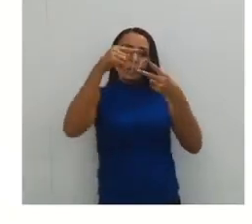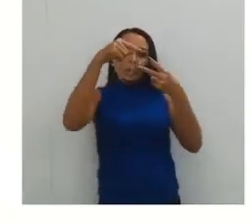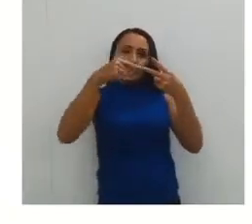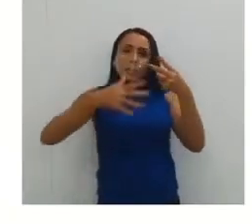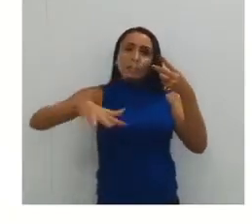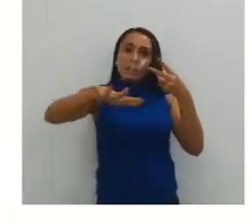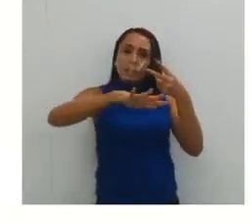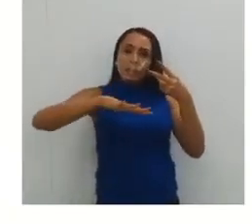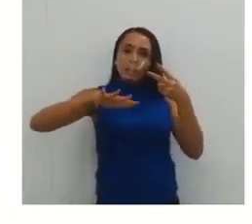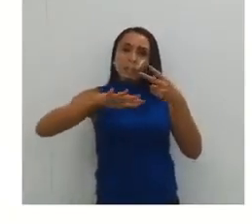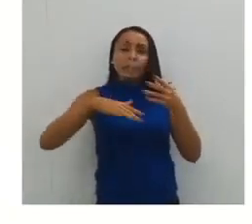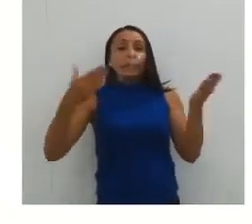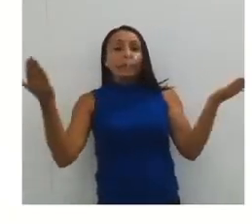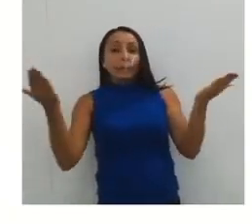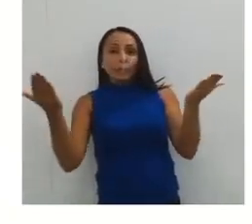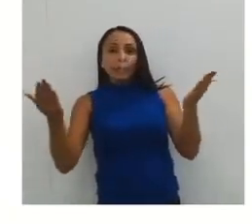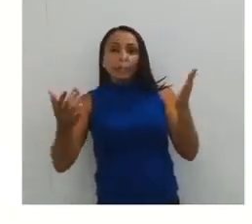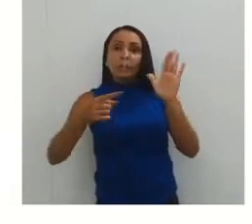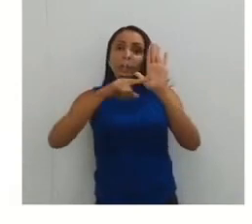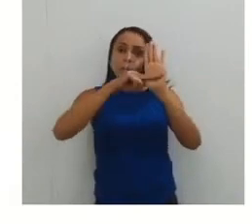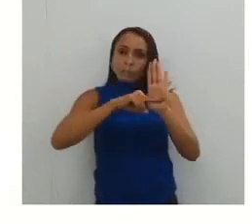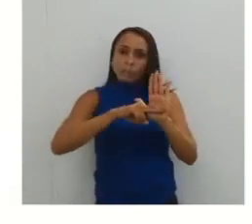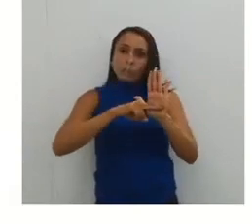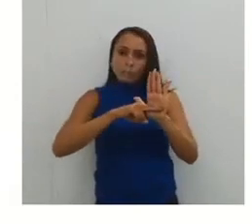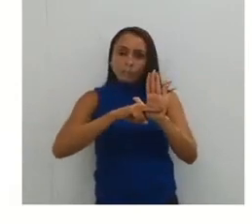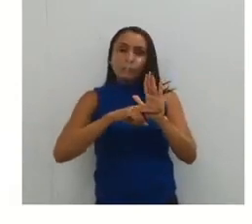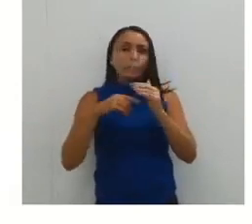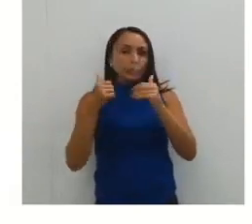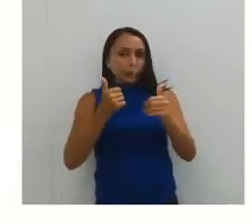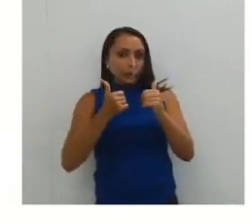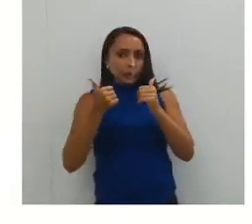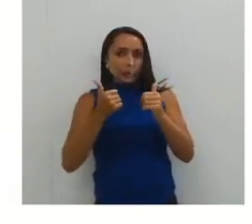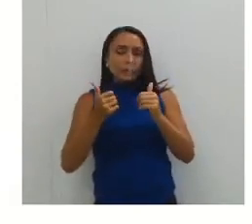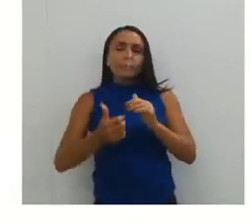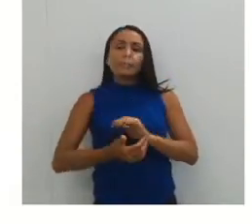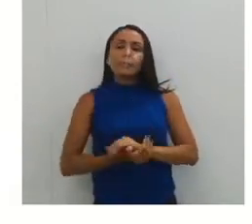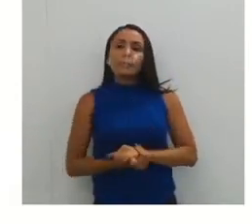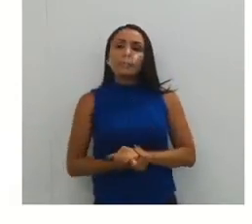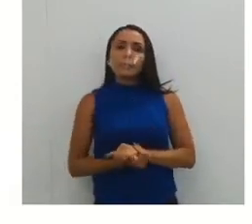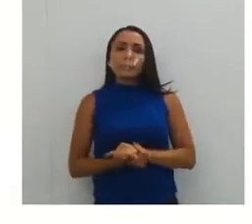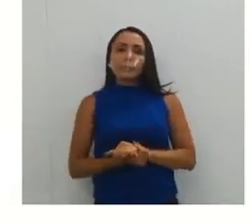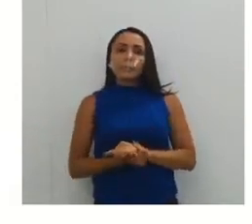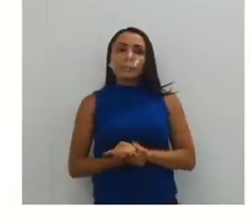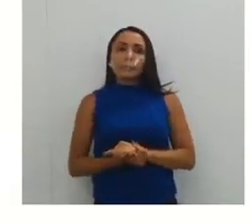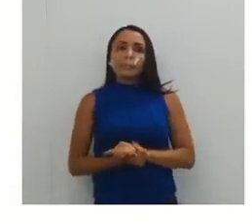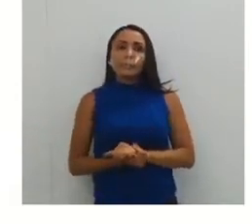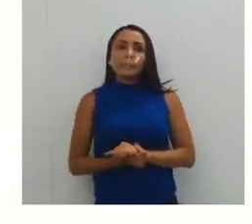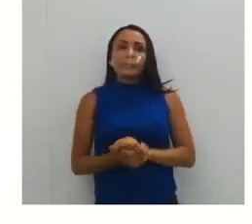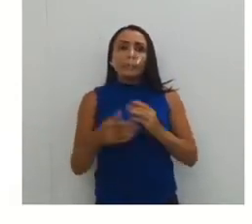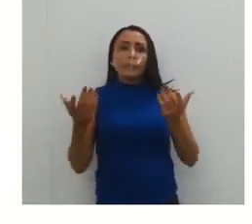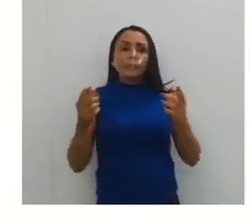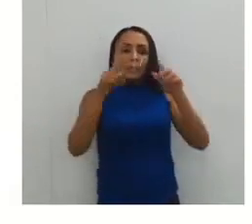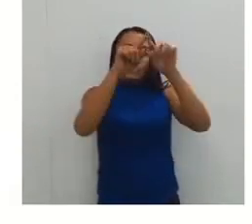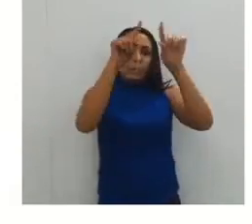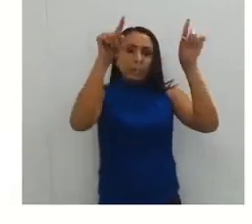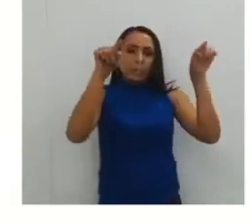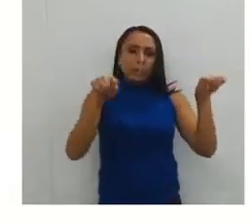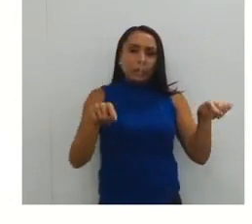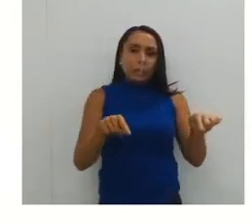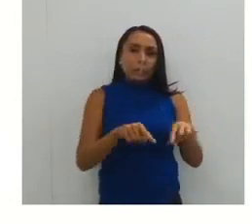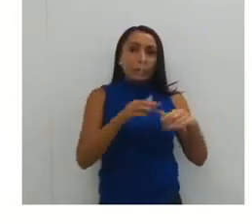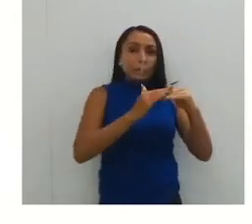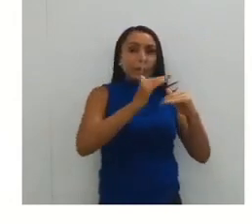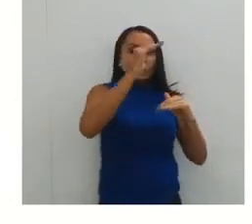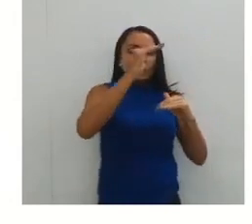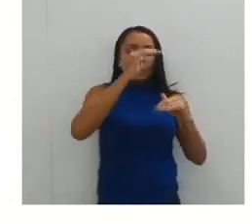vai subtrair. Beleza. Então, vamos colocar as áreas agora. Essa área maior menos